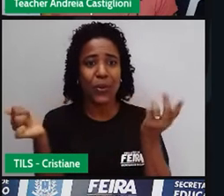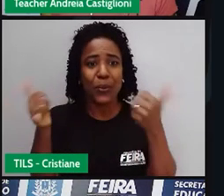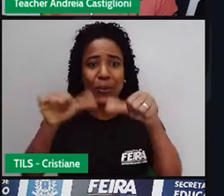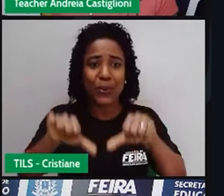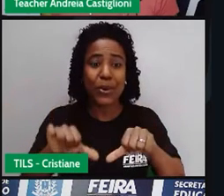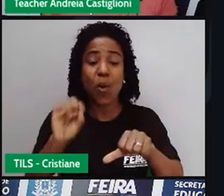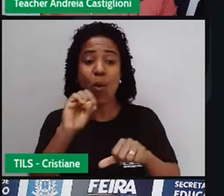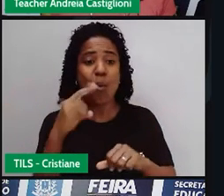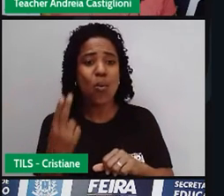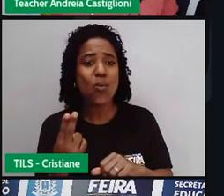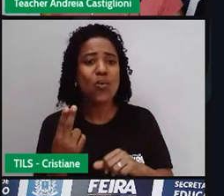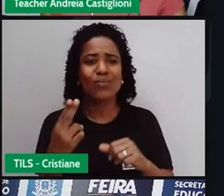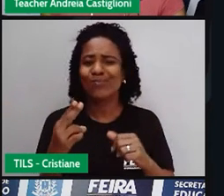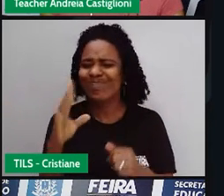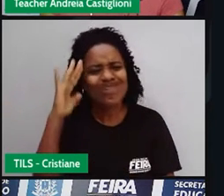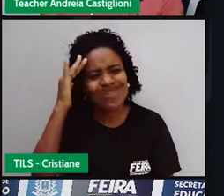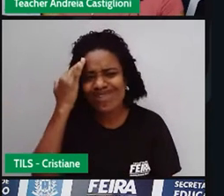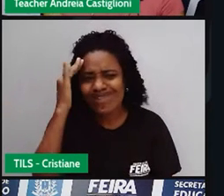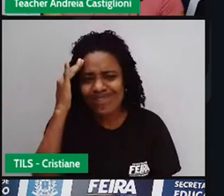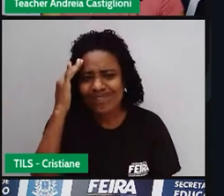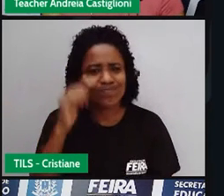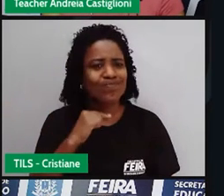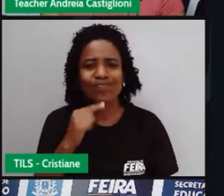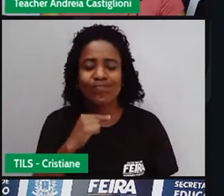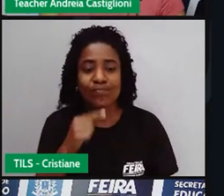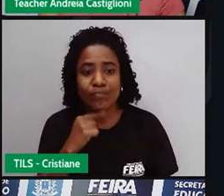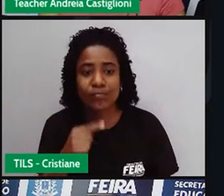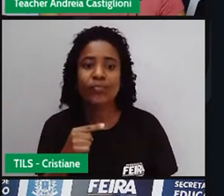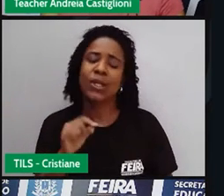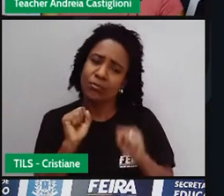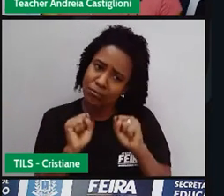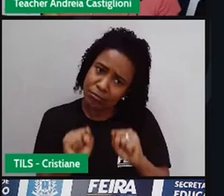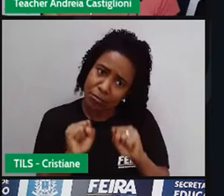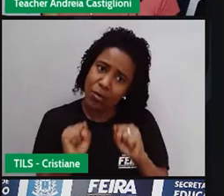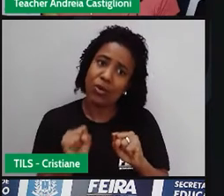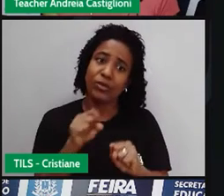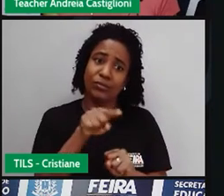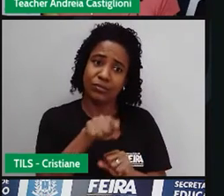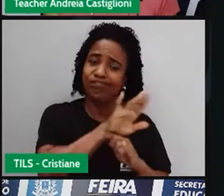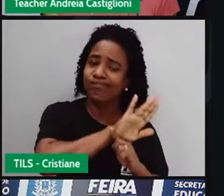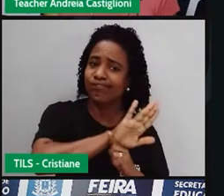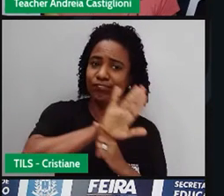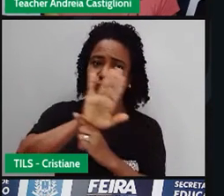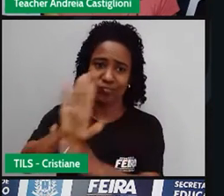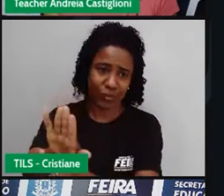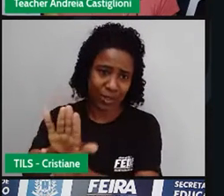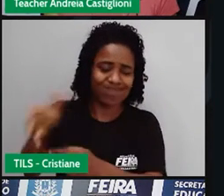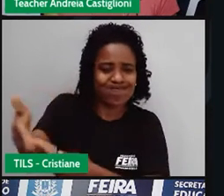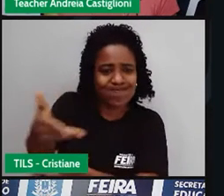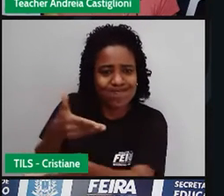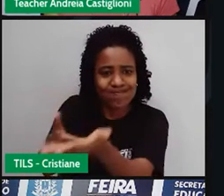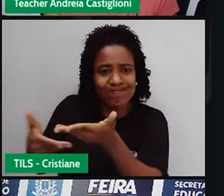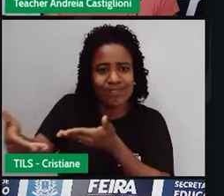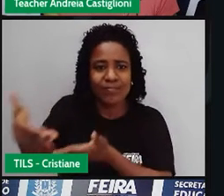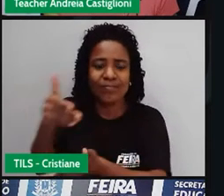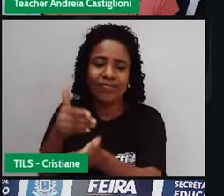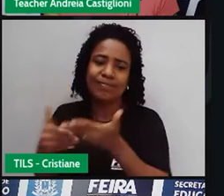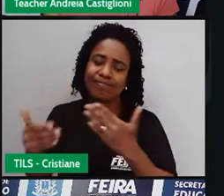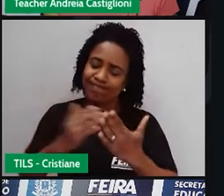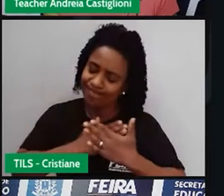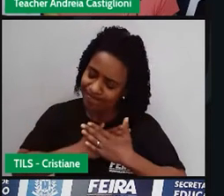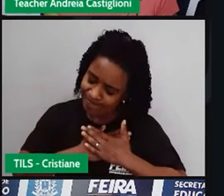de entender os materiais da aula então vamos ajudá-los vamos ser gentis com